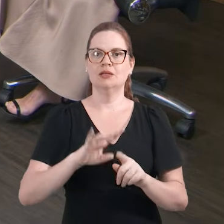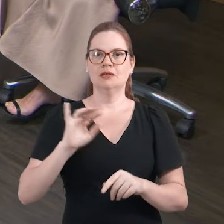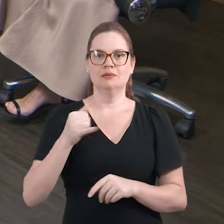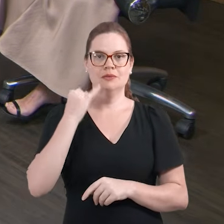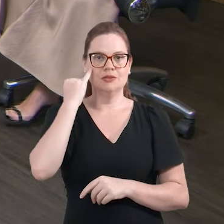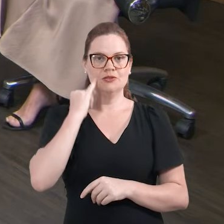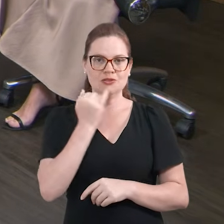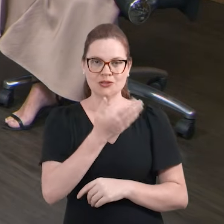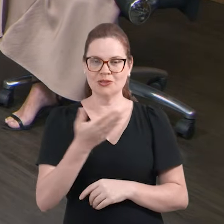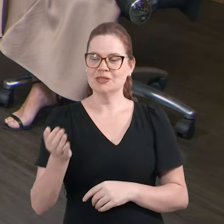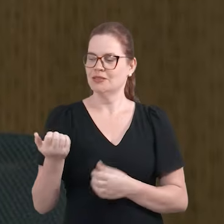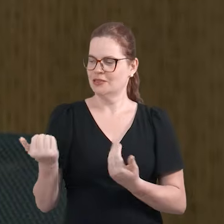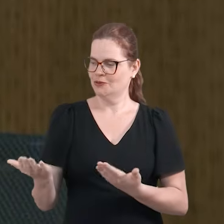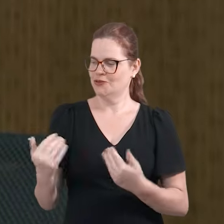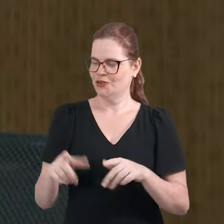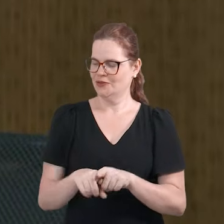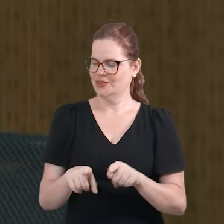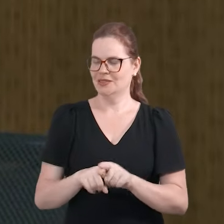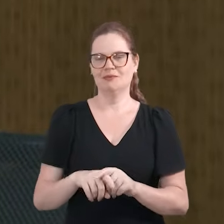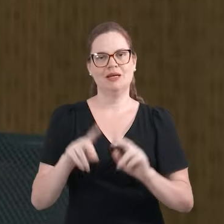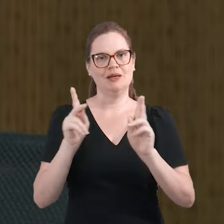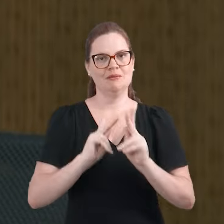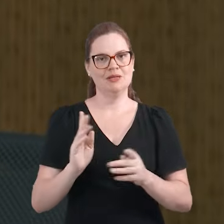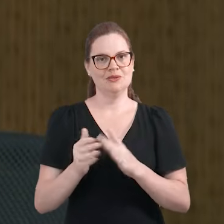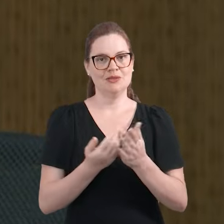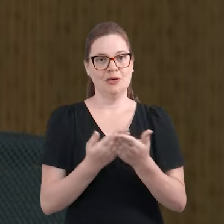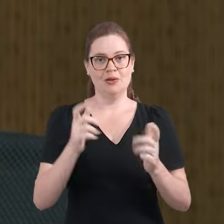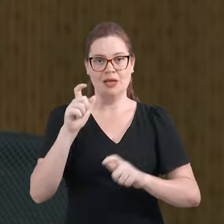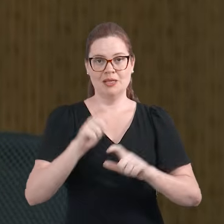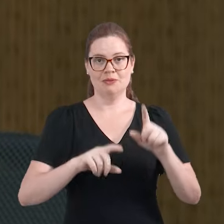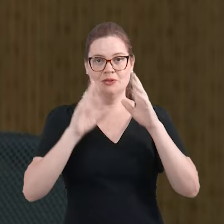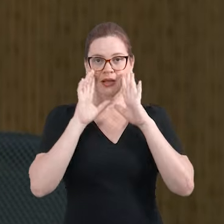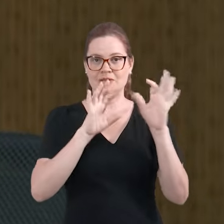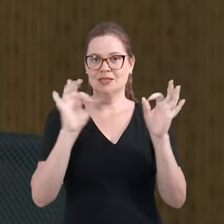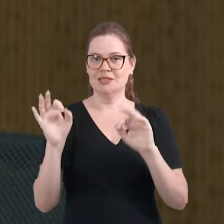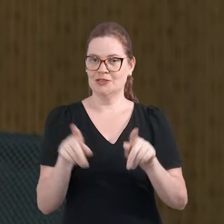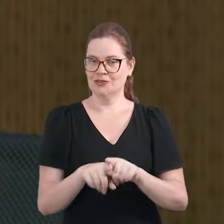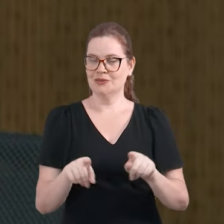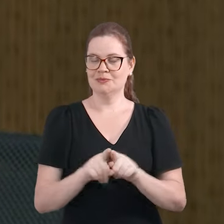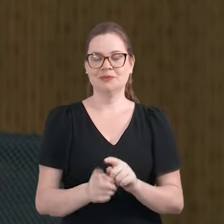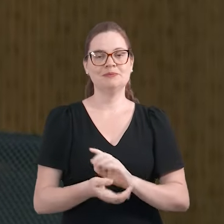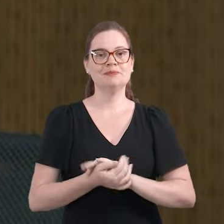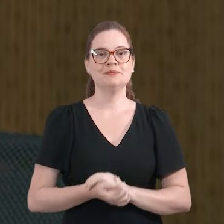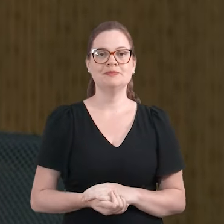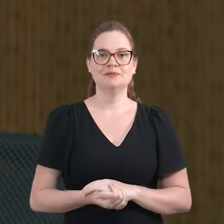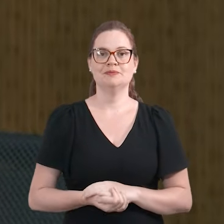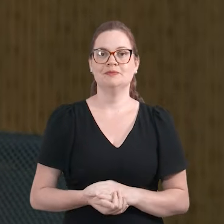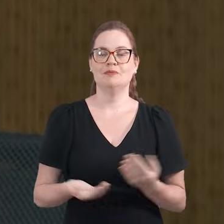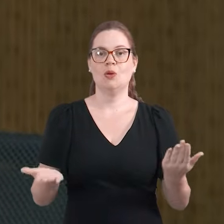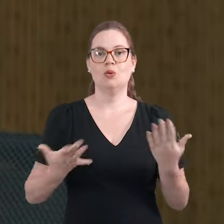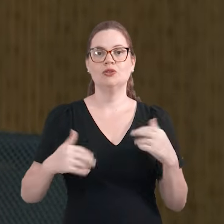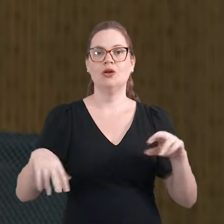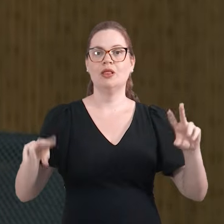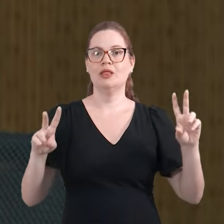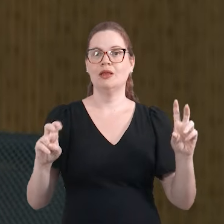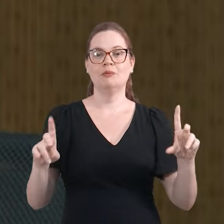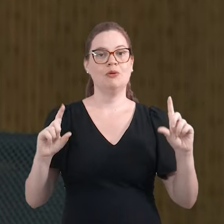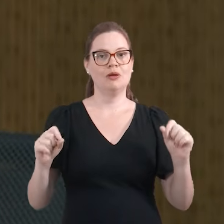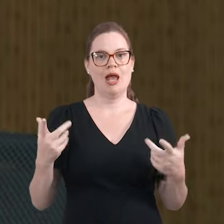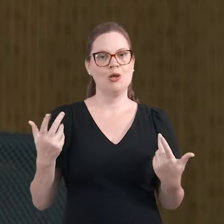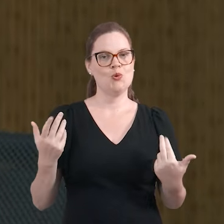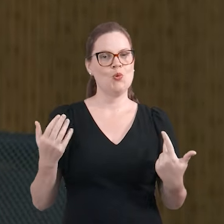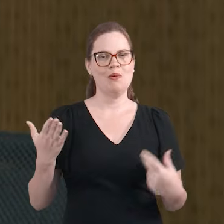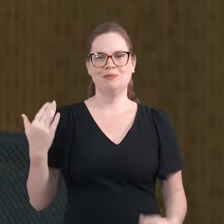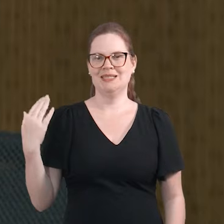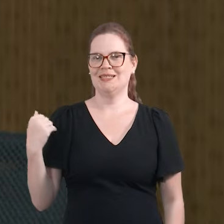Senhor Jesus a todos. E a você, jovem aí de casa que está nos assistindo, a paz do Senhor. E o tema de hoje segue